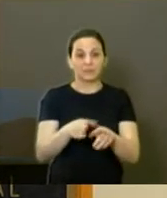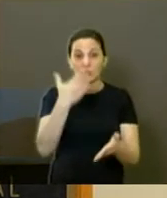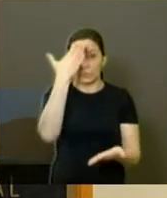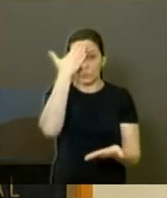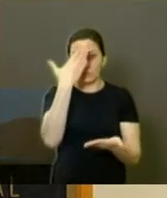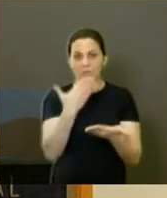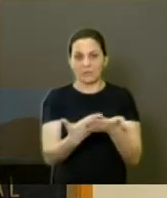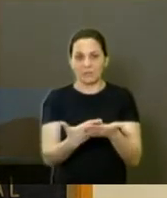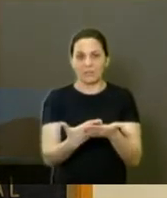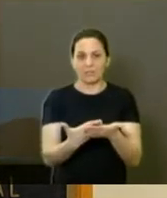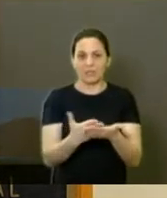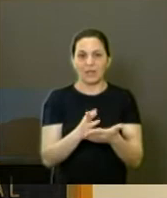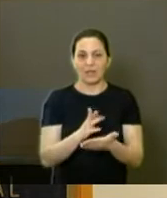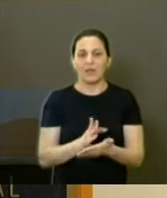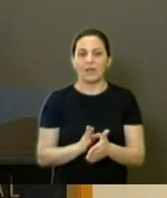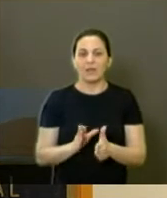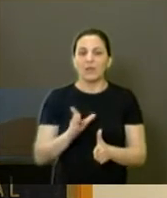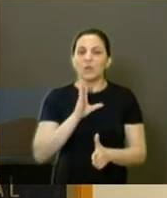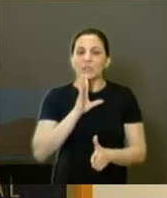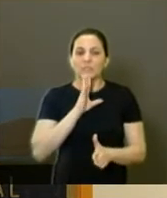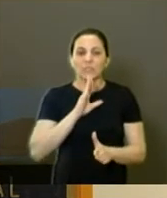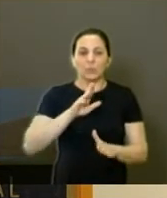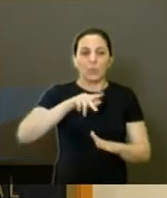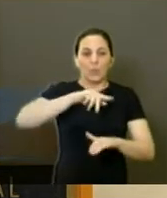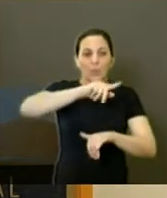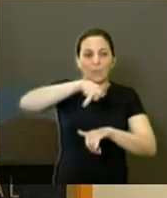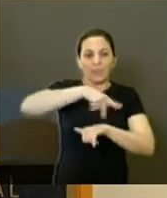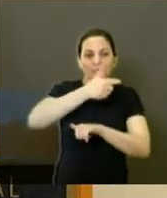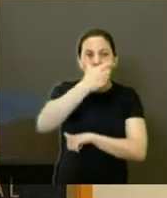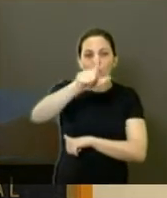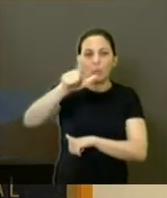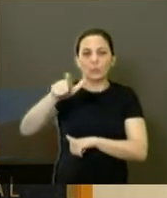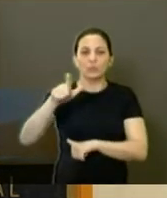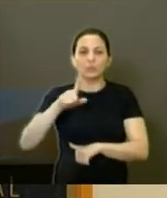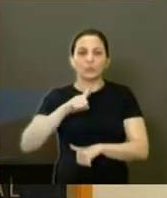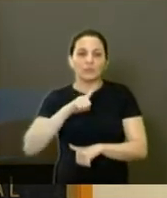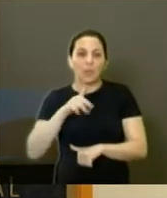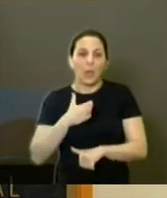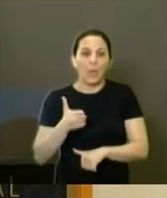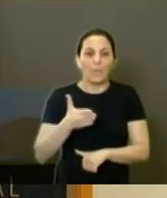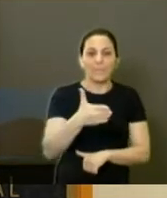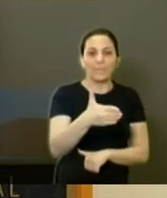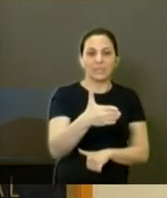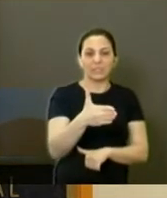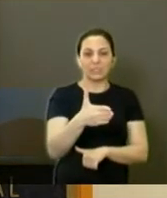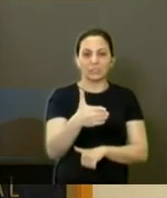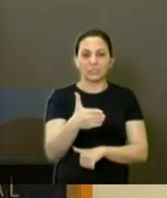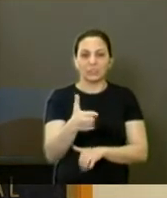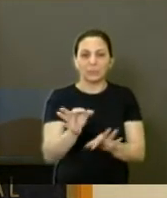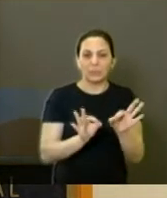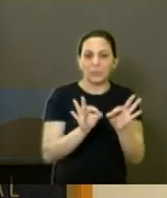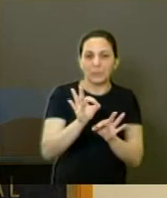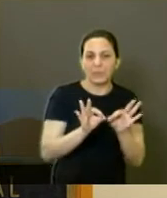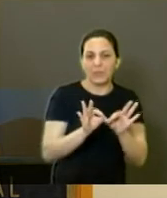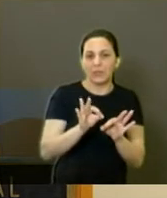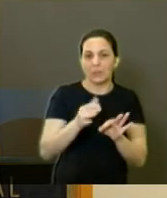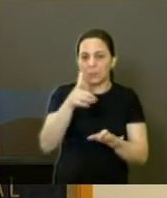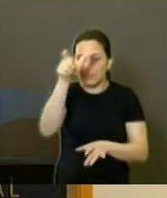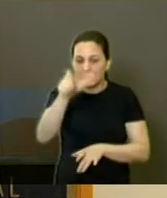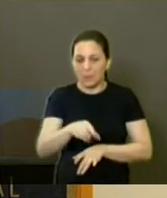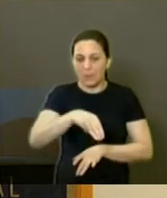de renome internacional, principalmente pelo peixe à moda da casa, obra-prima do velho Manuel de